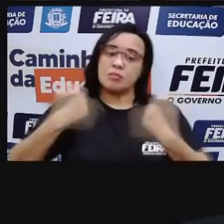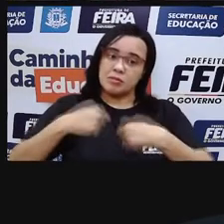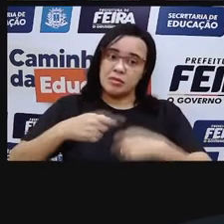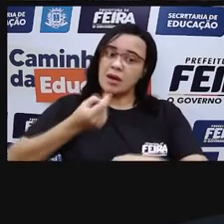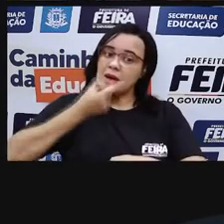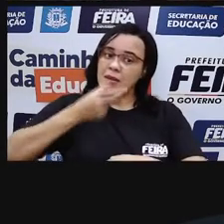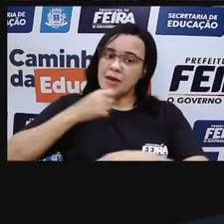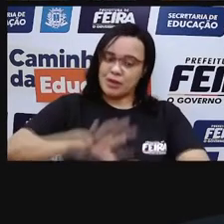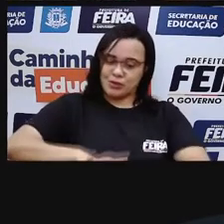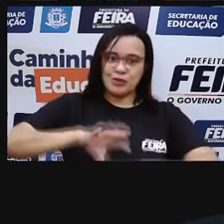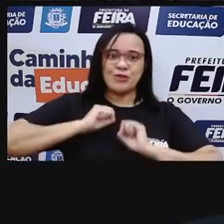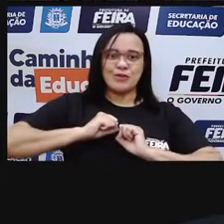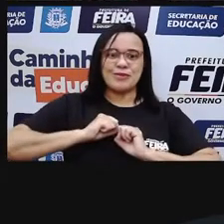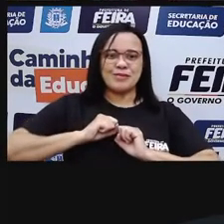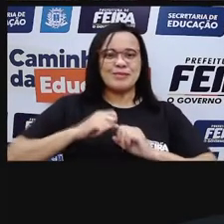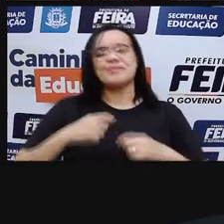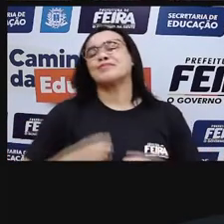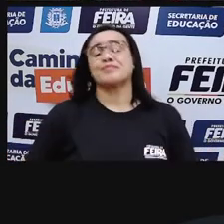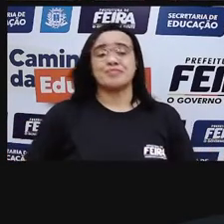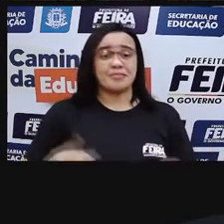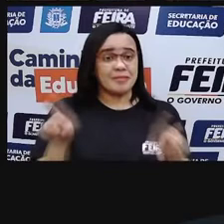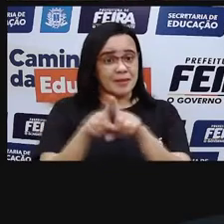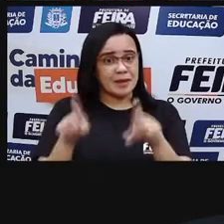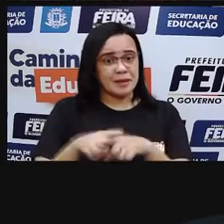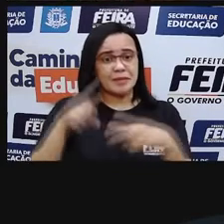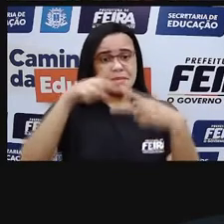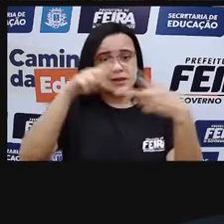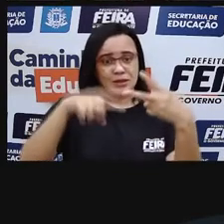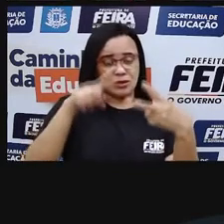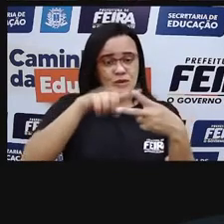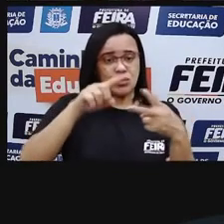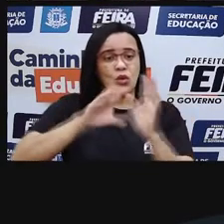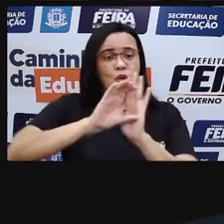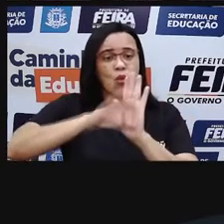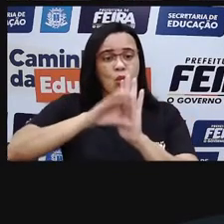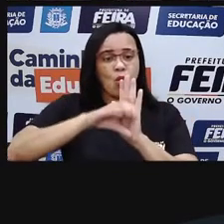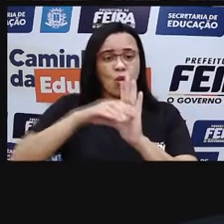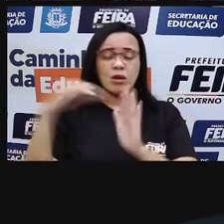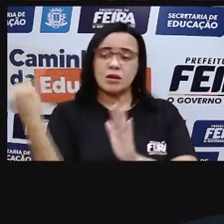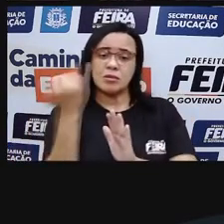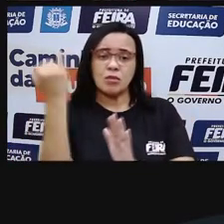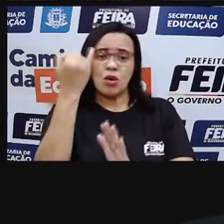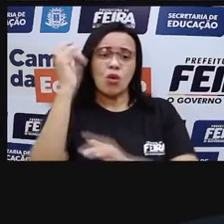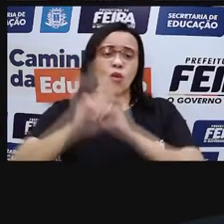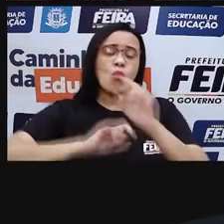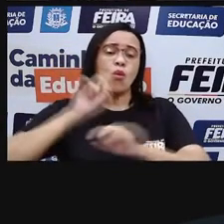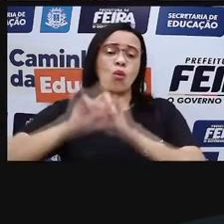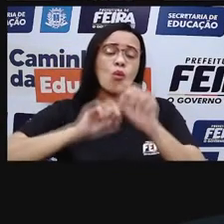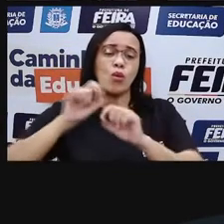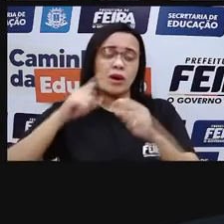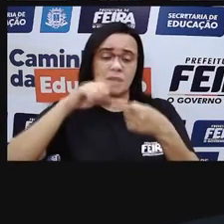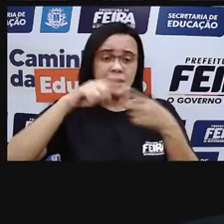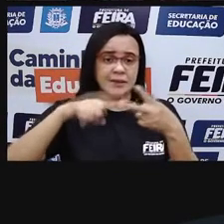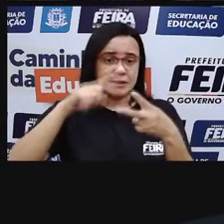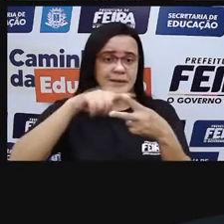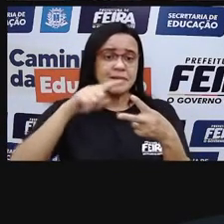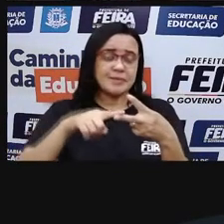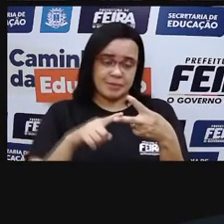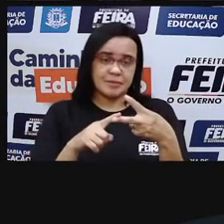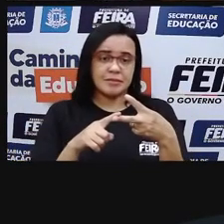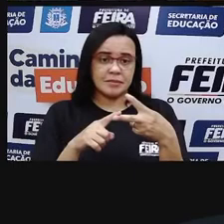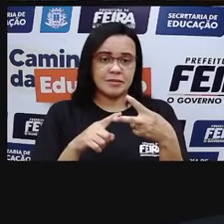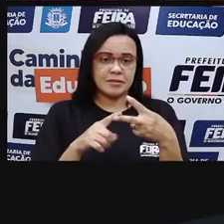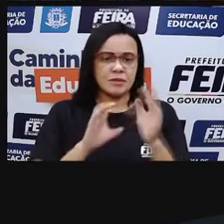Então, existe também dois conceitos importantes, tá? Que é para trás: antibiose e antibiótico. Para